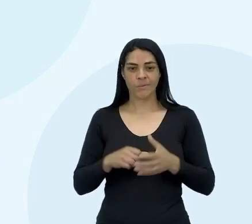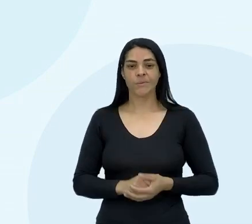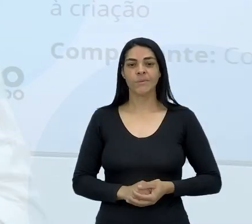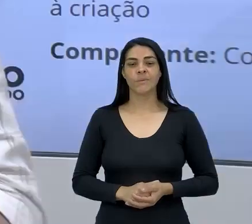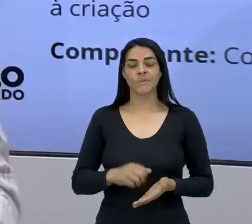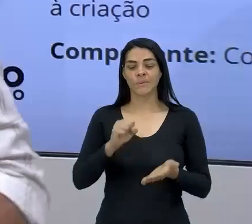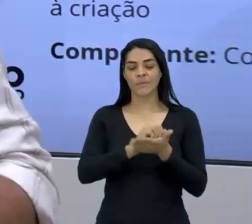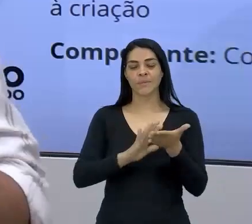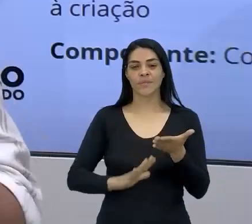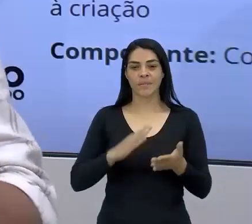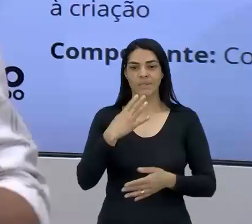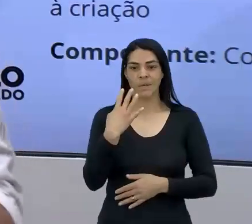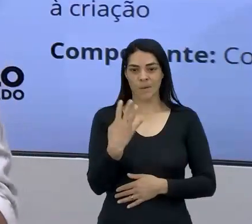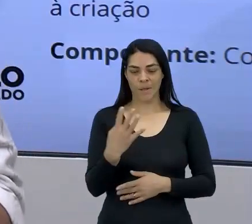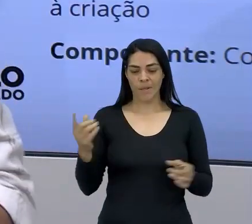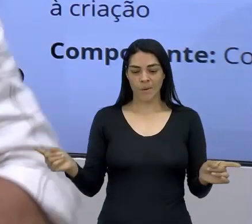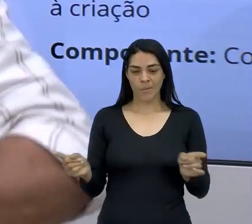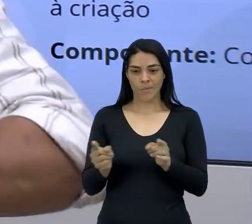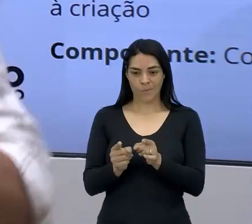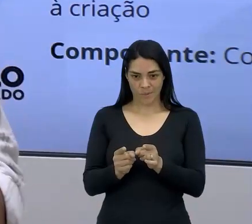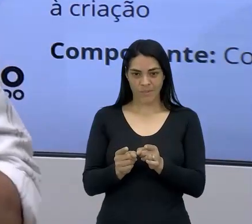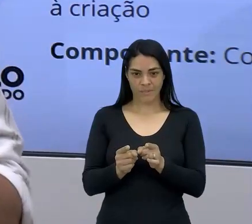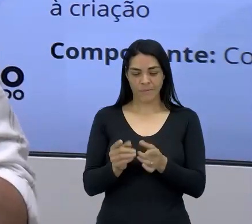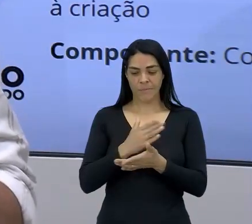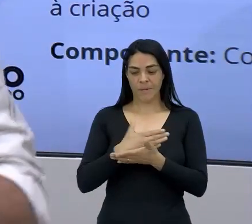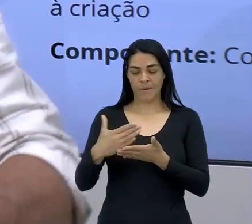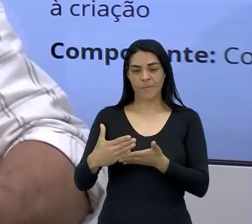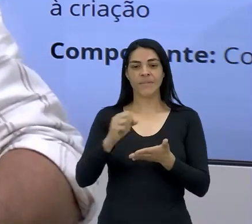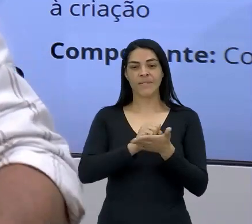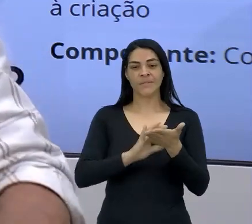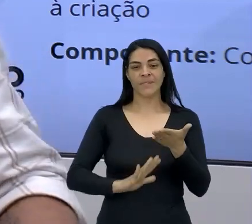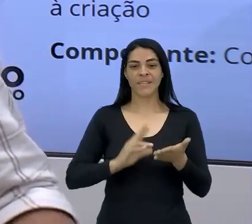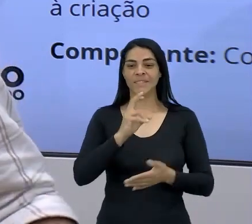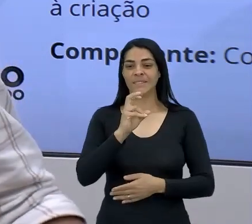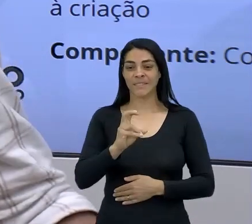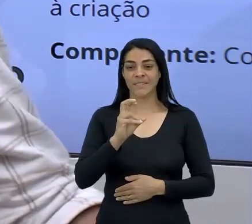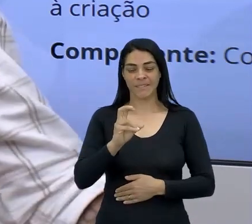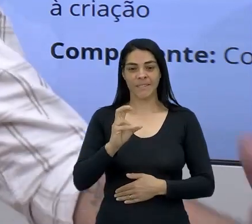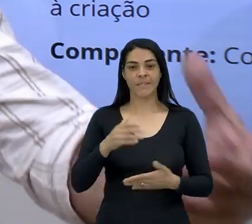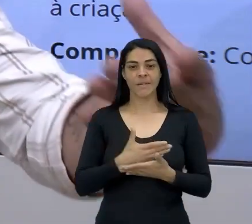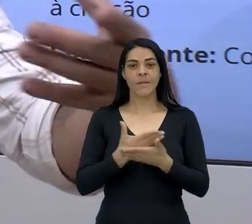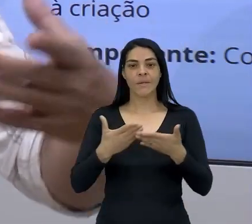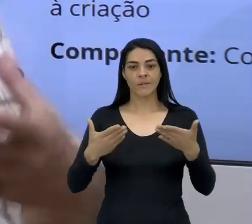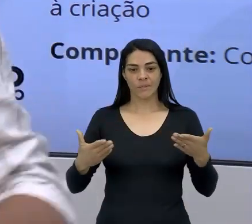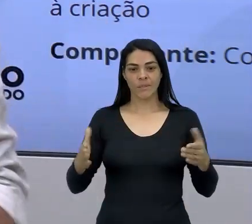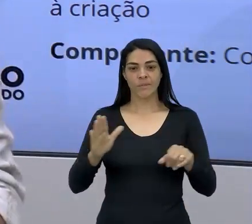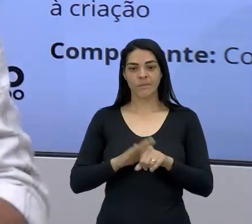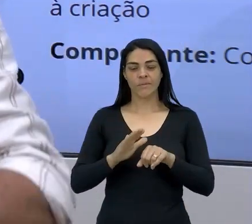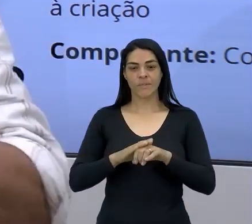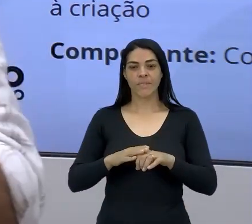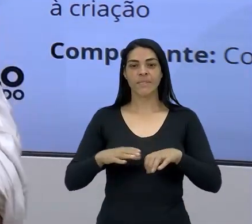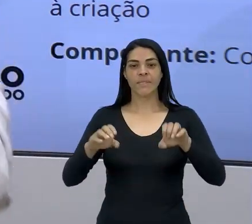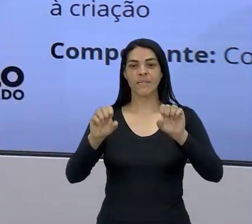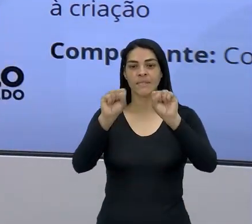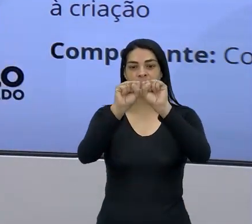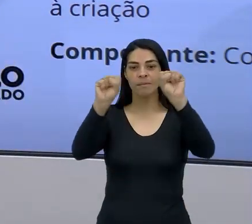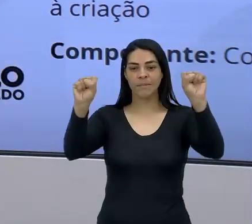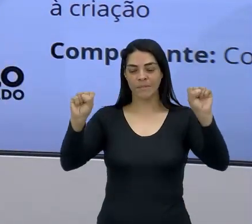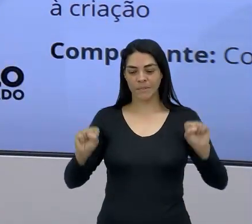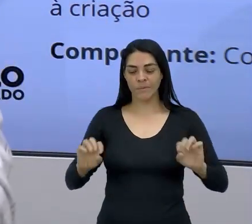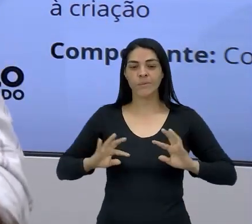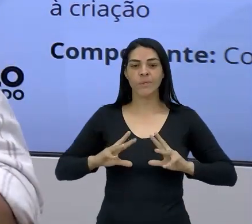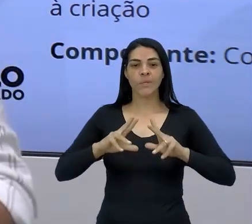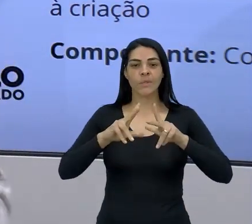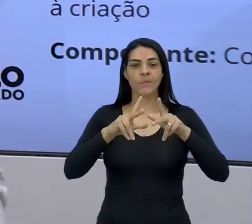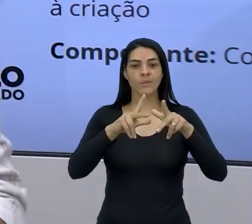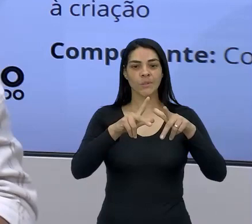um pouco mais curta para a gente já entrar na atividade 5, onde a gente vai fazer meio que uma sistematização de todos os